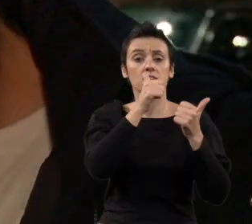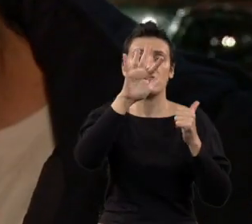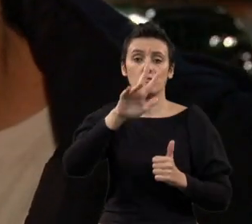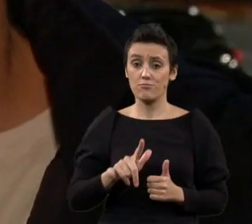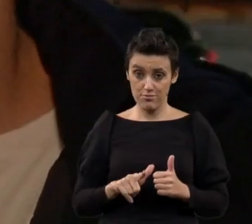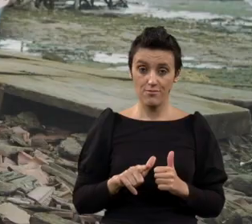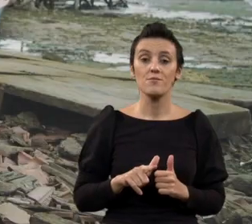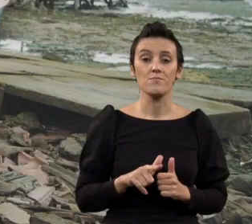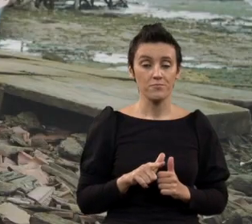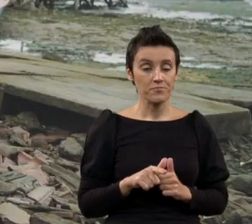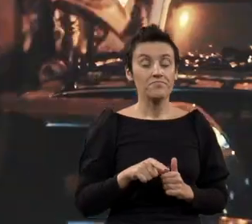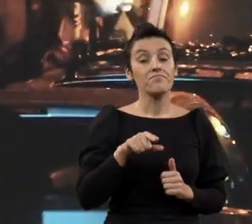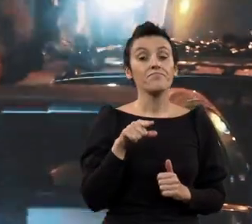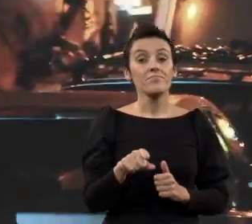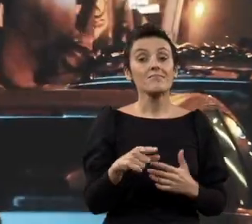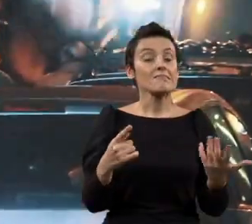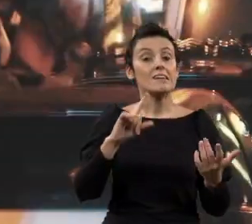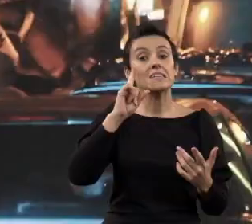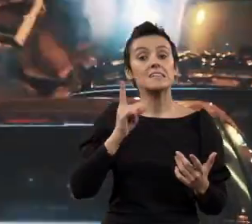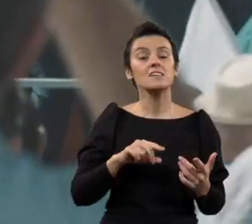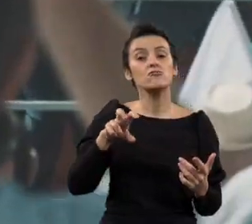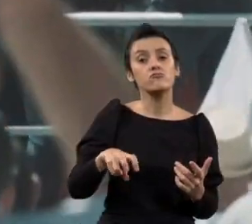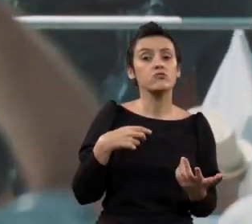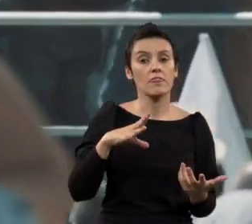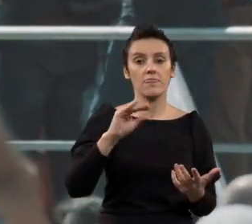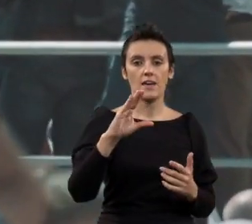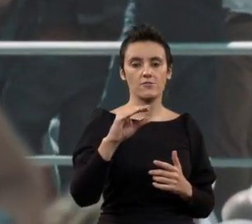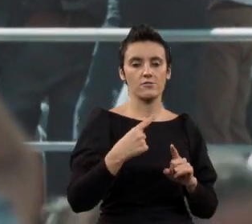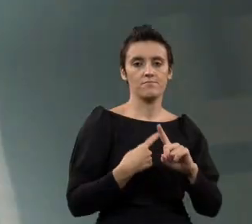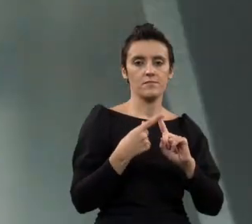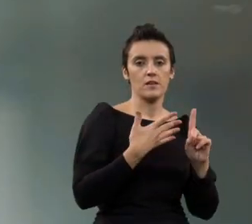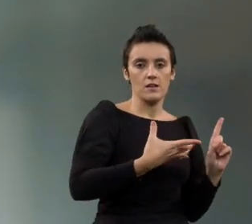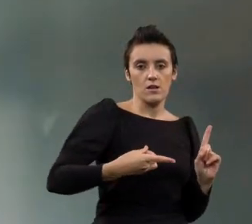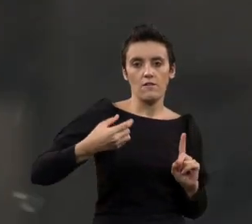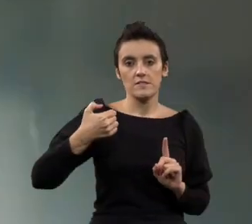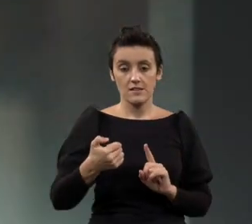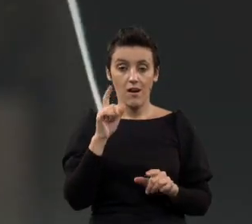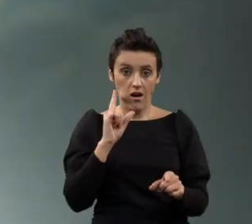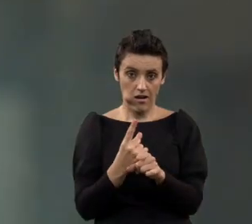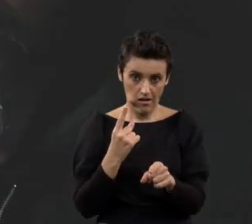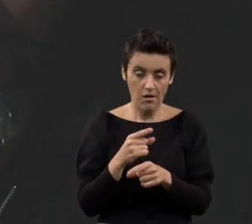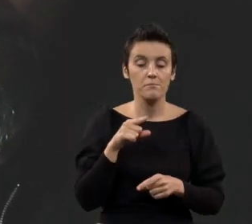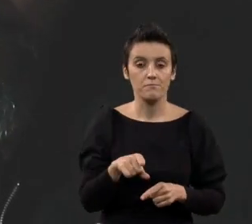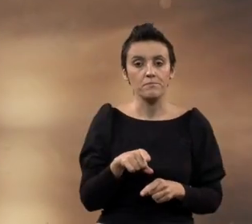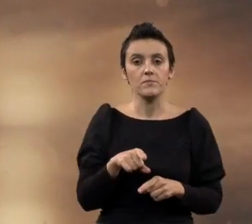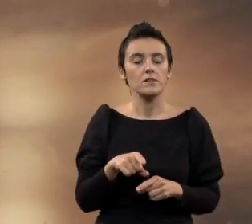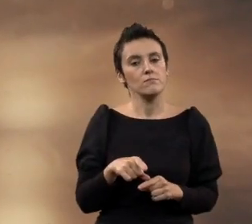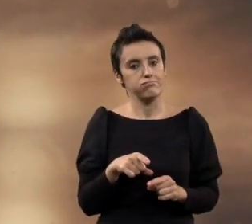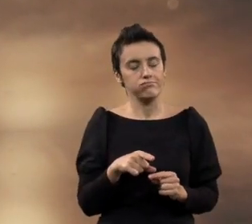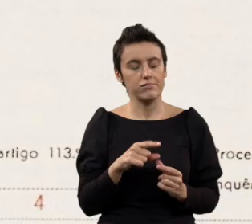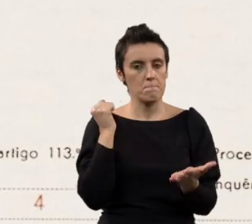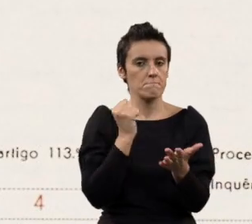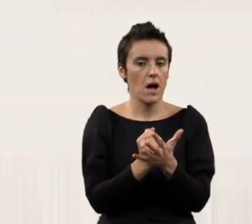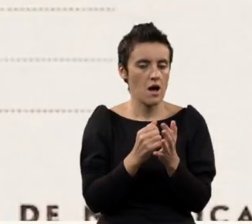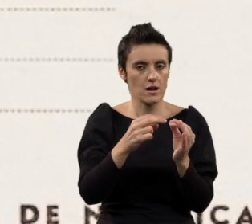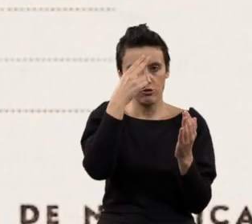que é o dia 10 de junho de 1995. Esse dia é um dia muito marcado da história do Bairro Alto,